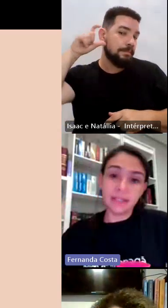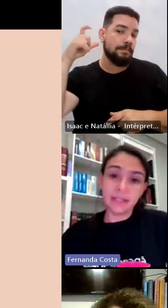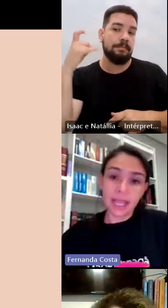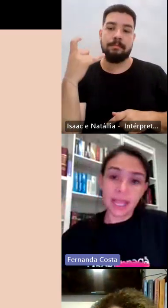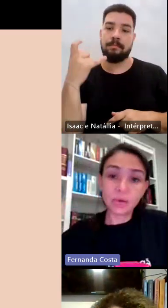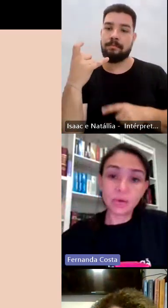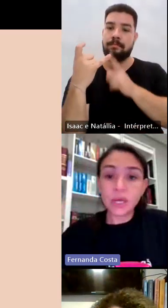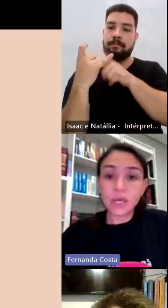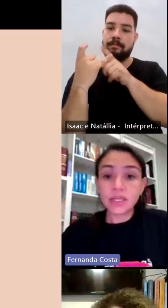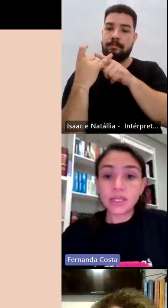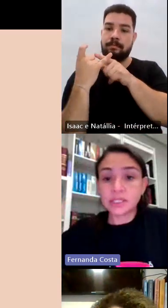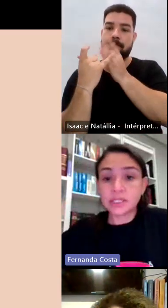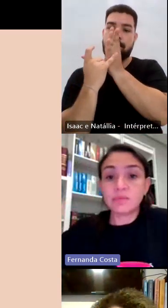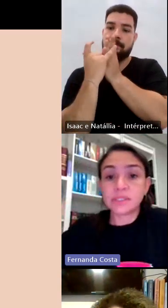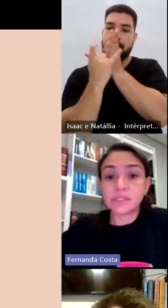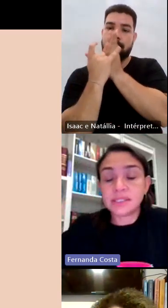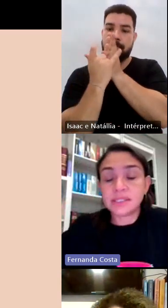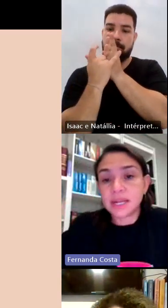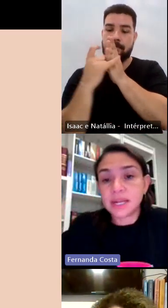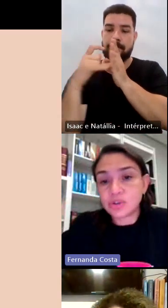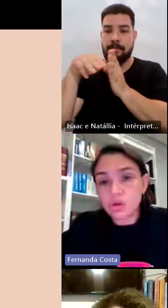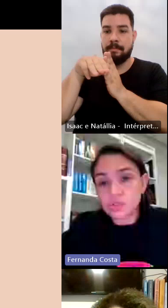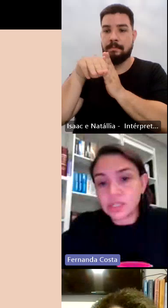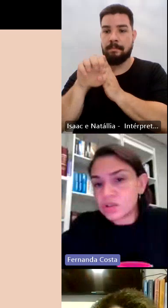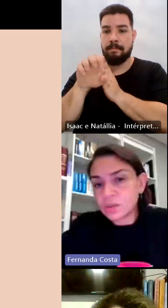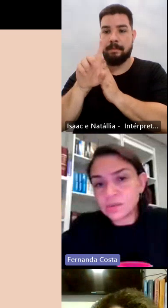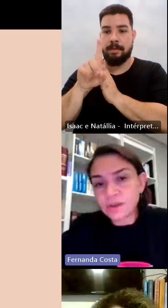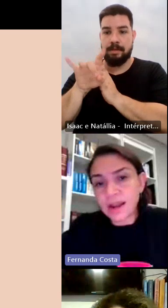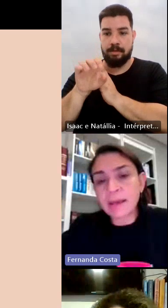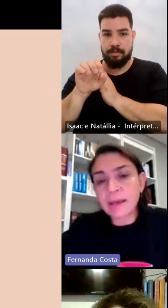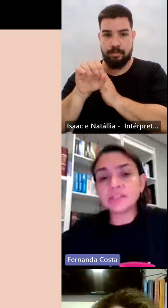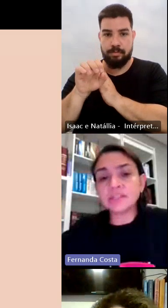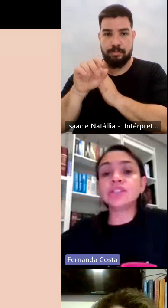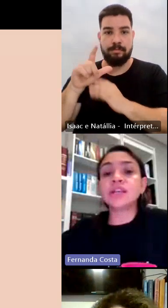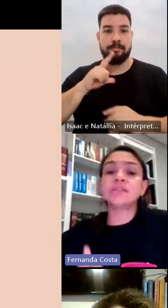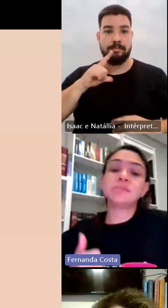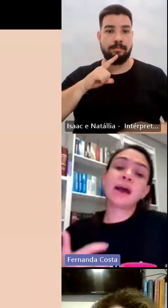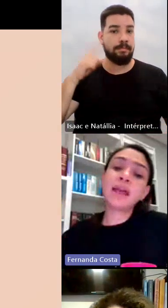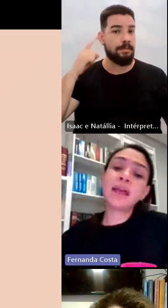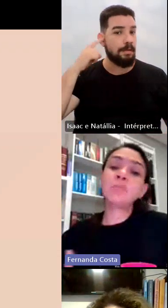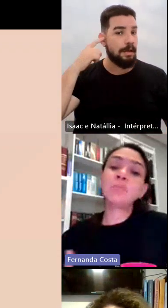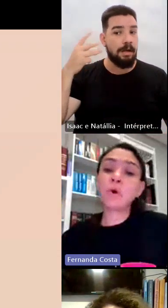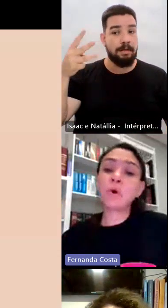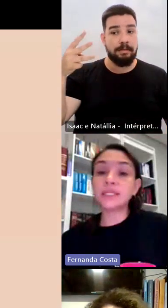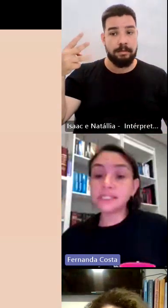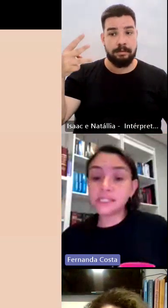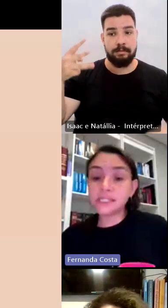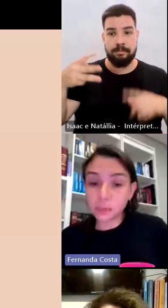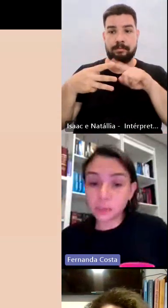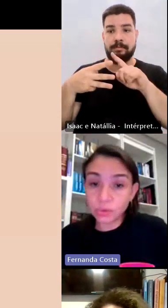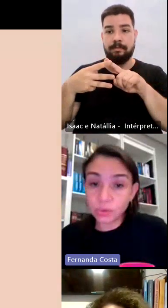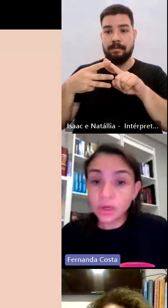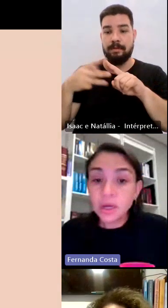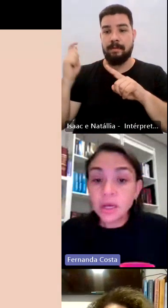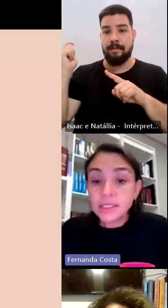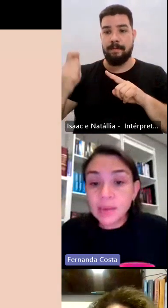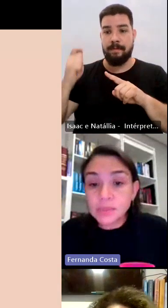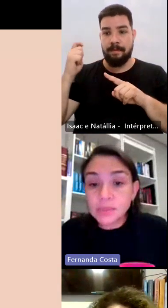mais interno, que nós temos esses 3 ossos que nós vamos falar bastante deles, martelo, bigorna e